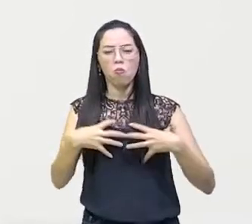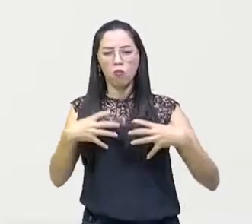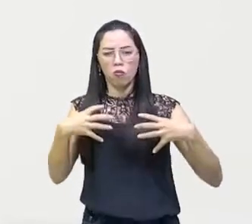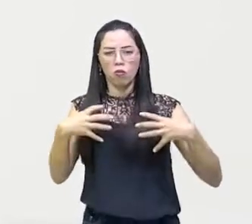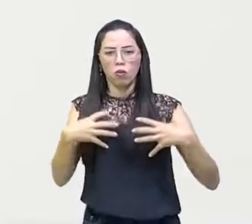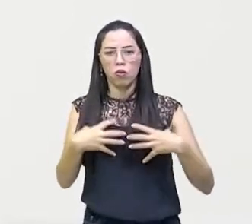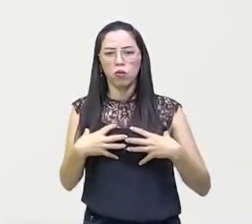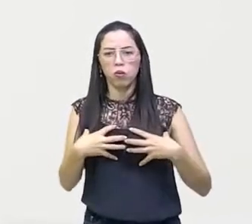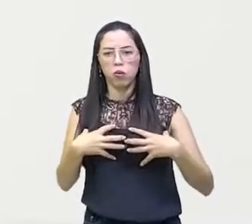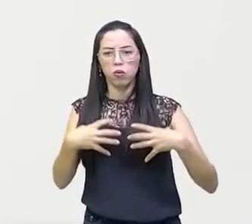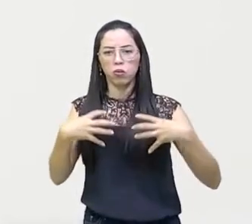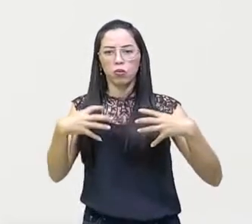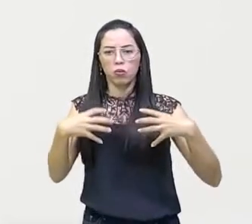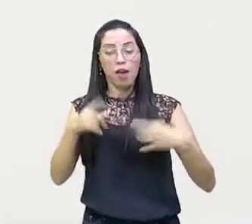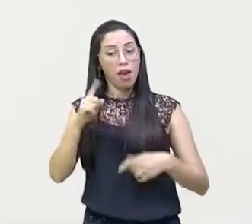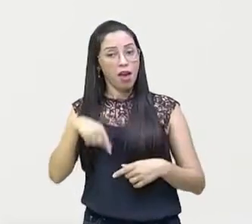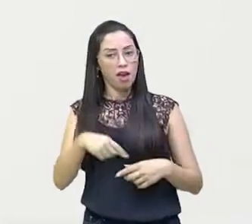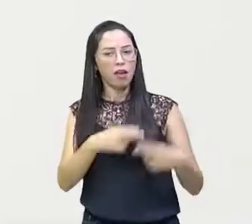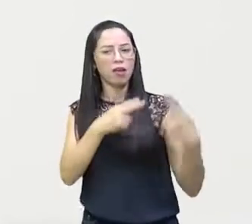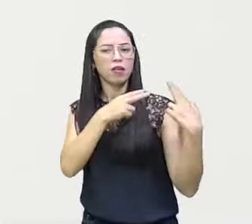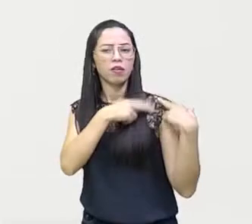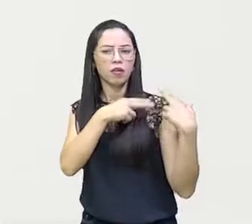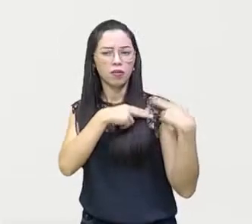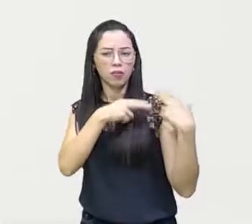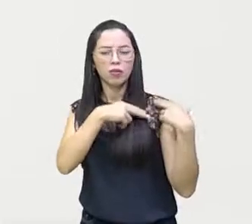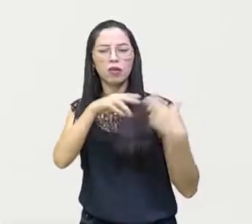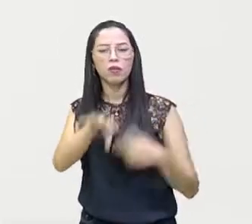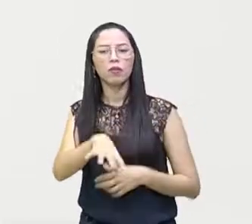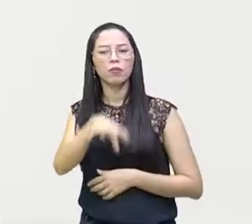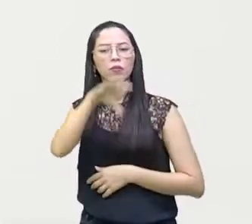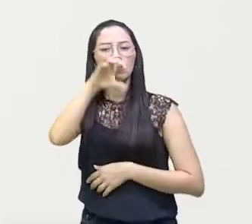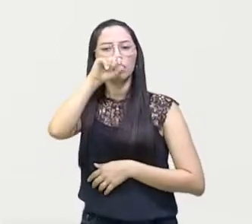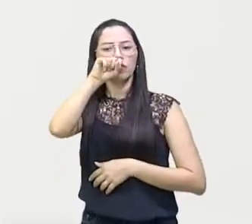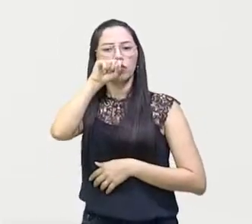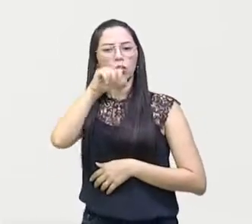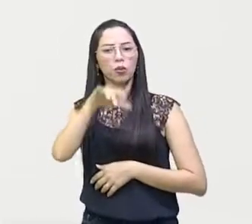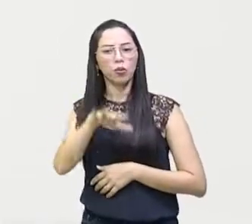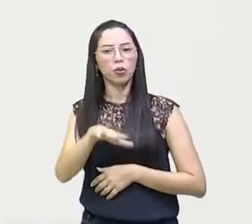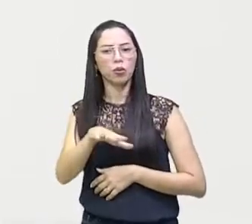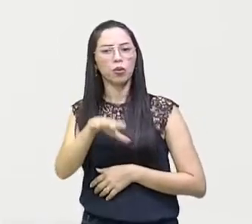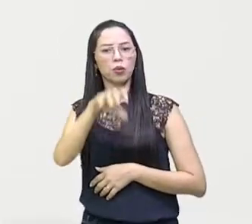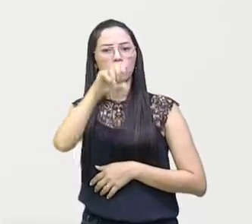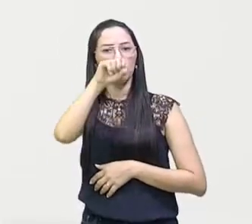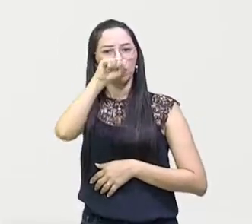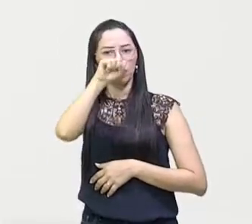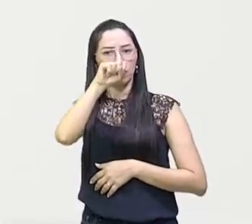pela respiração, né? Lembra que a gente viu na outra aula? E por conta disso, ele recebe